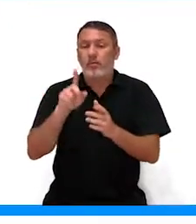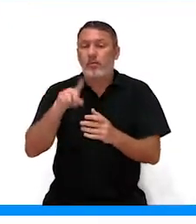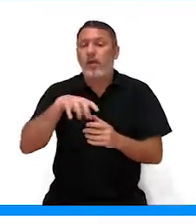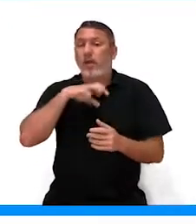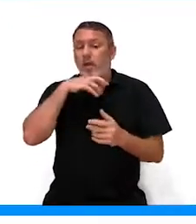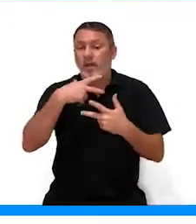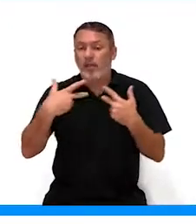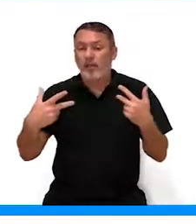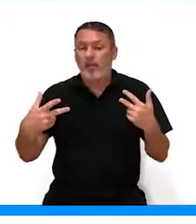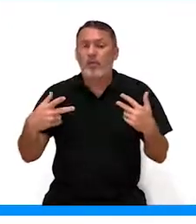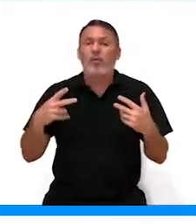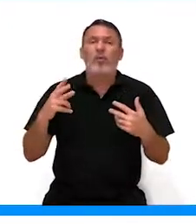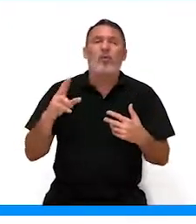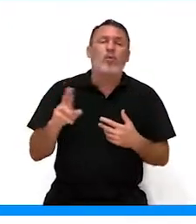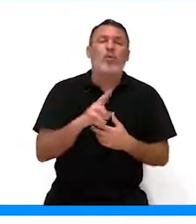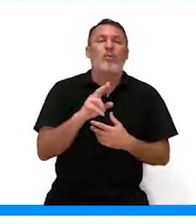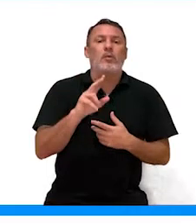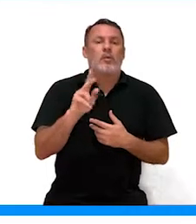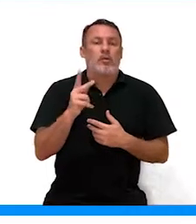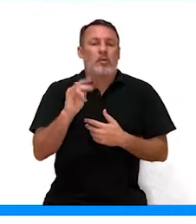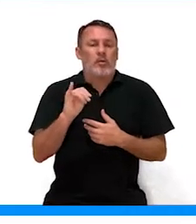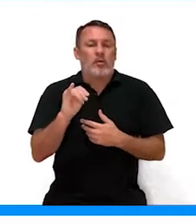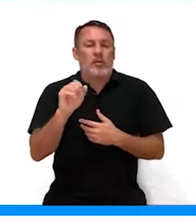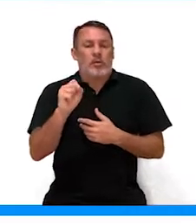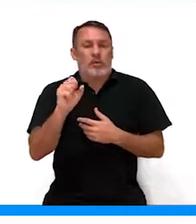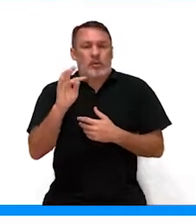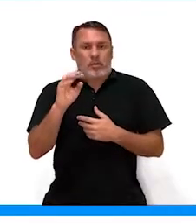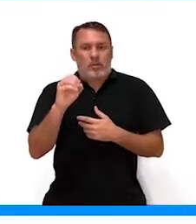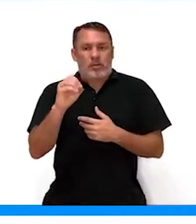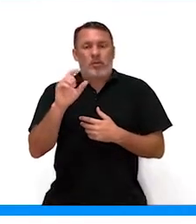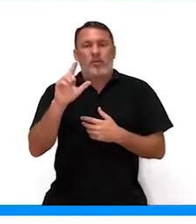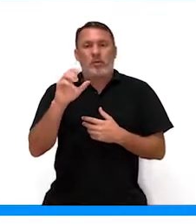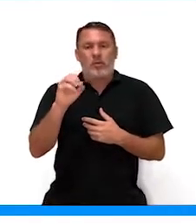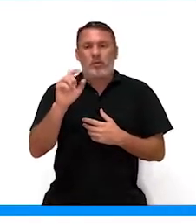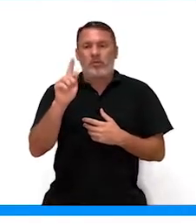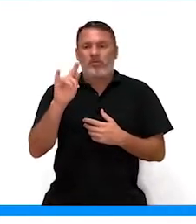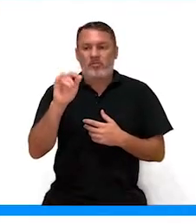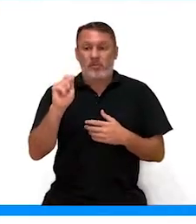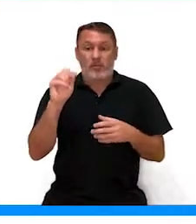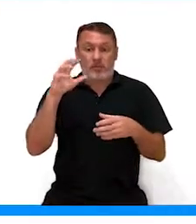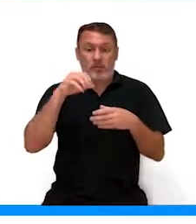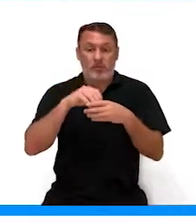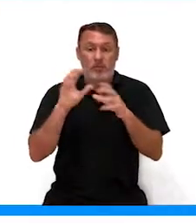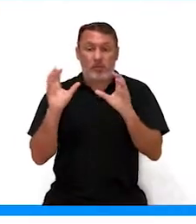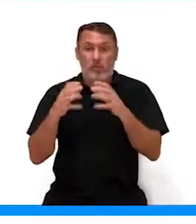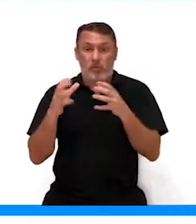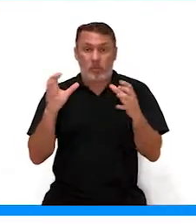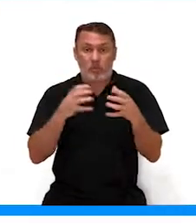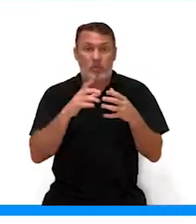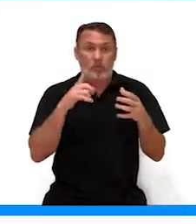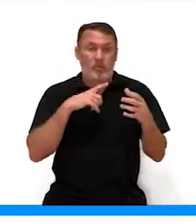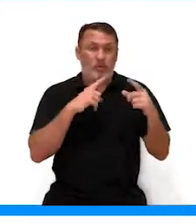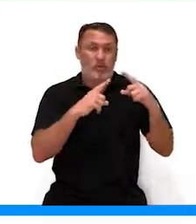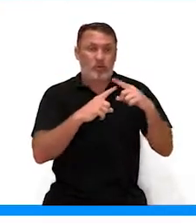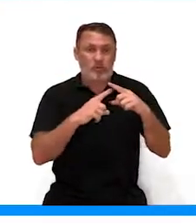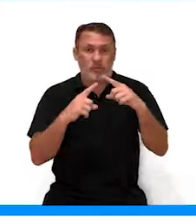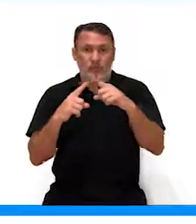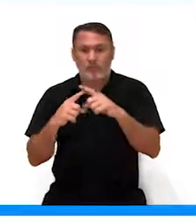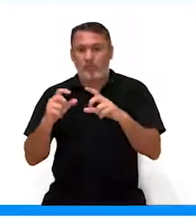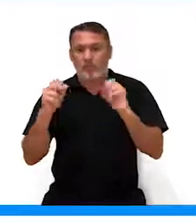tecidos animais, que é a histologia. E nessa aula a gente vai falar sobre tecido epitelial e